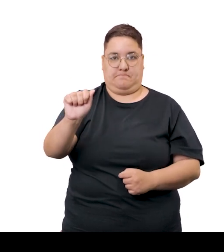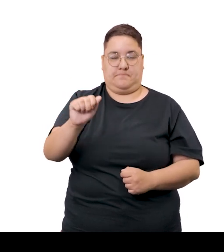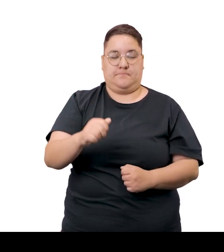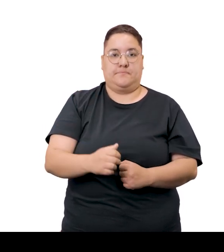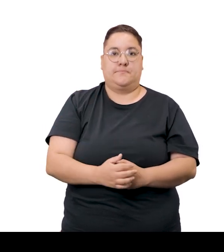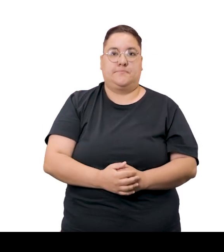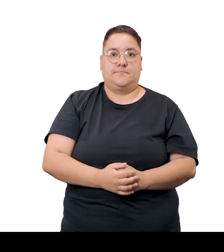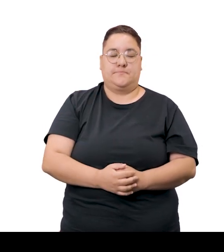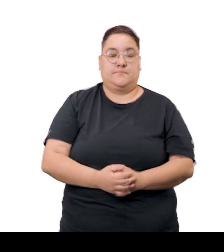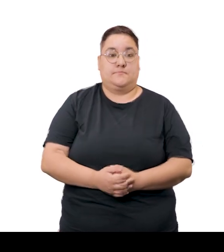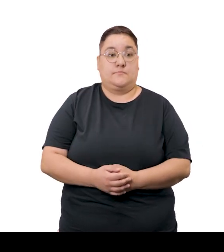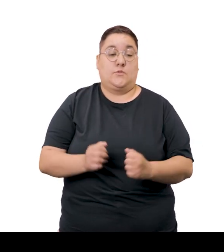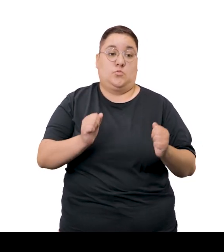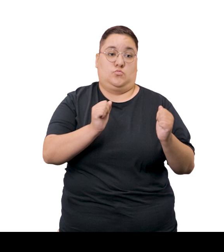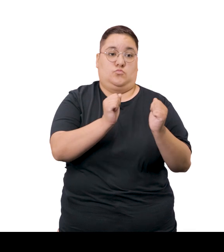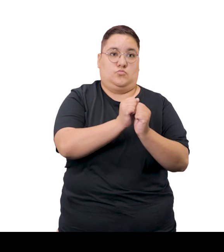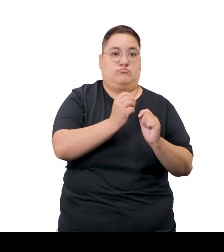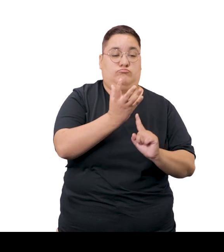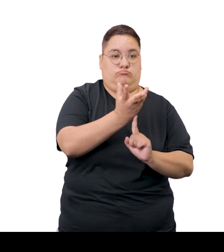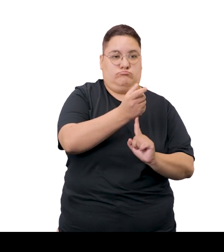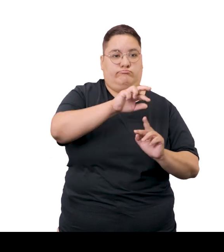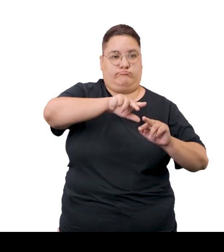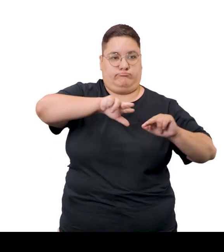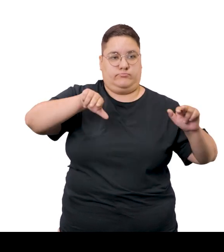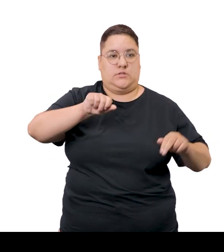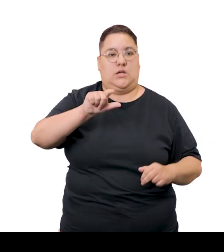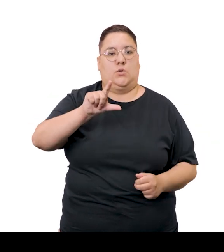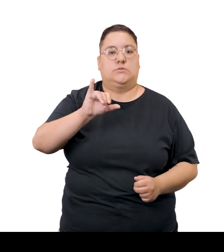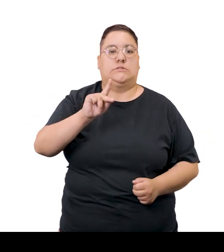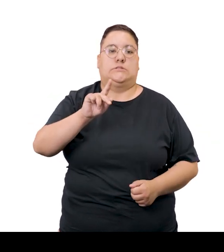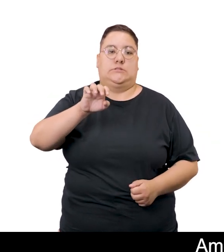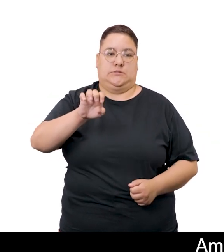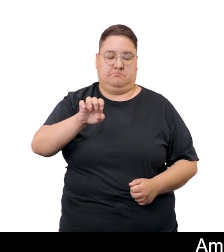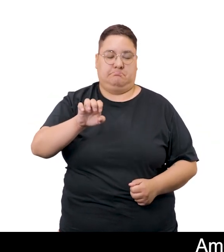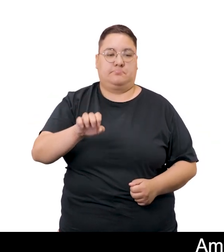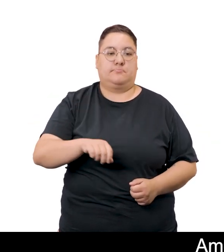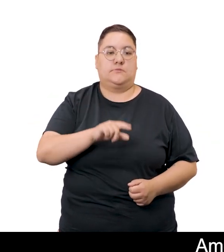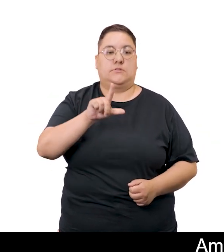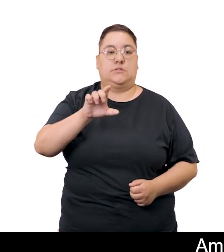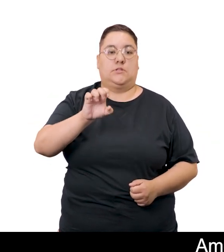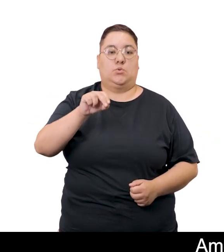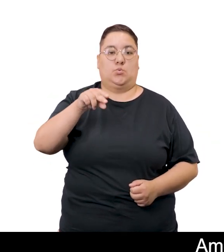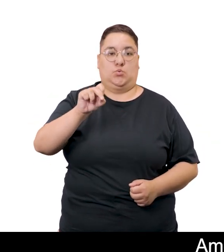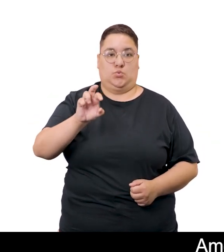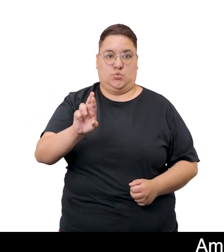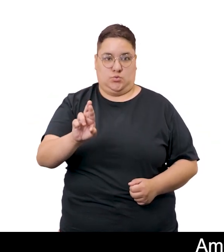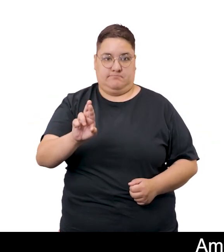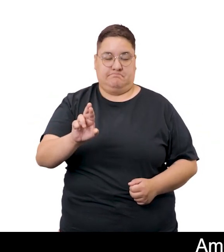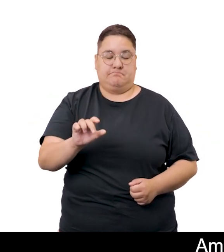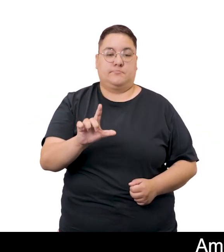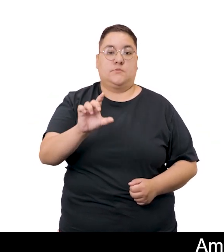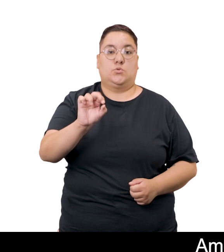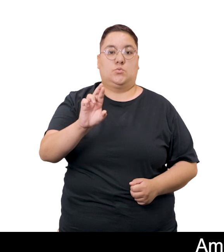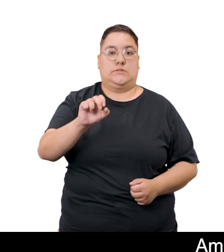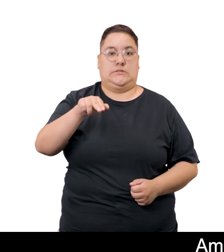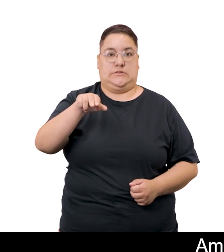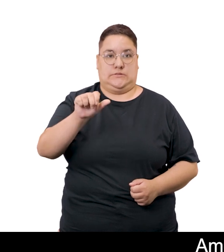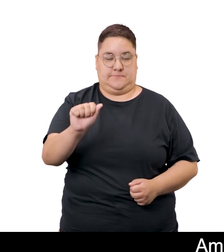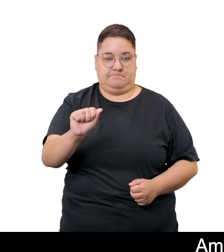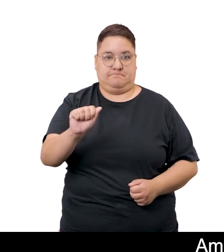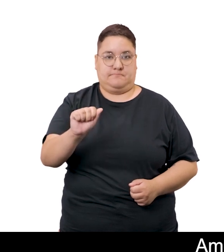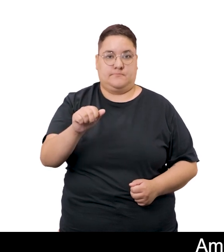Com Alcipe, Leonor de Almeida Portugal de Lorena e Lencastre, Amedeo Modigliani, Anthony Van